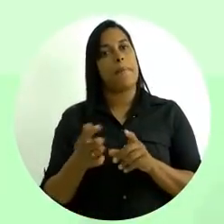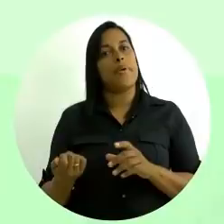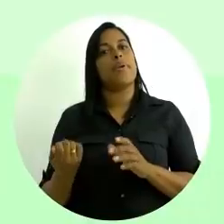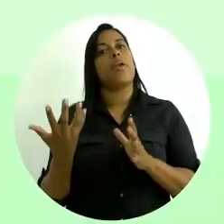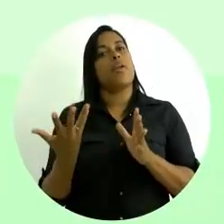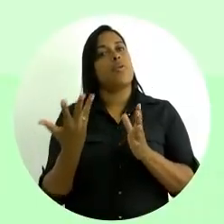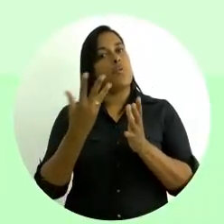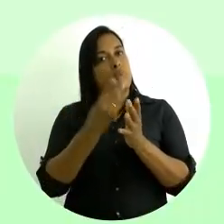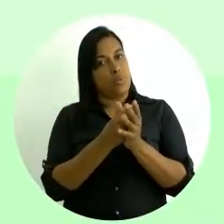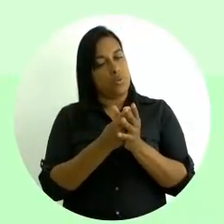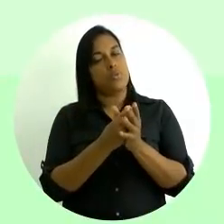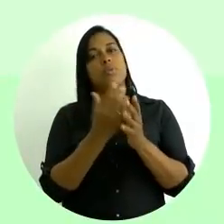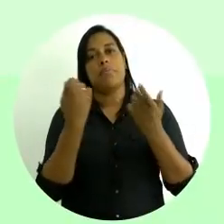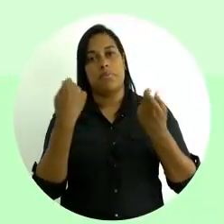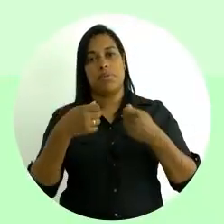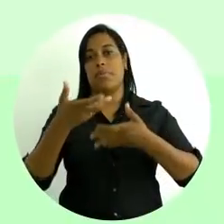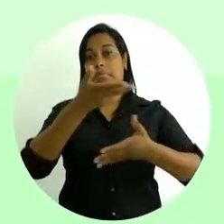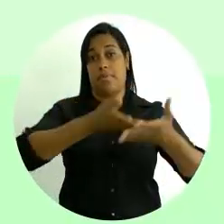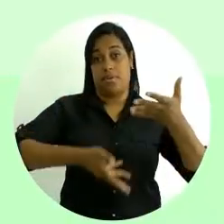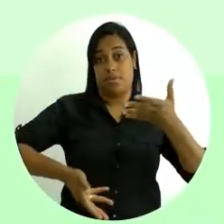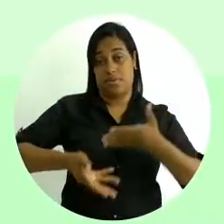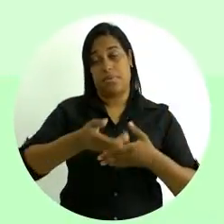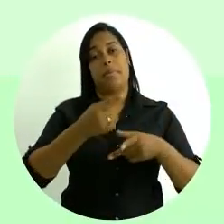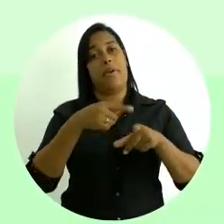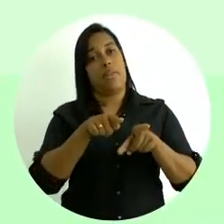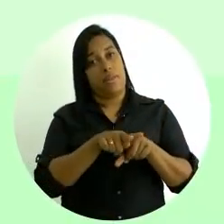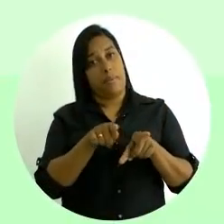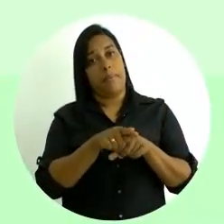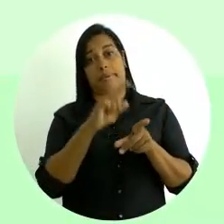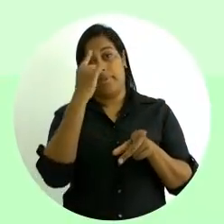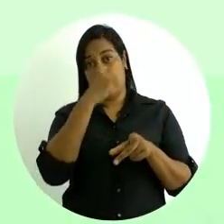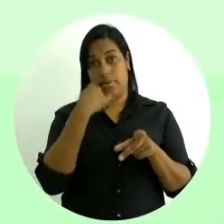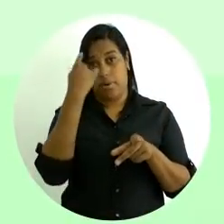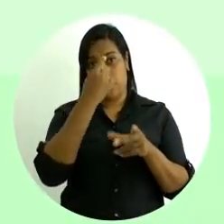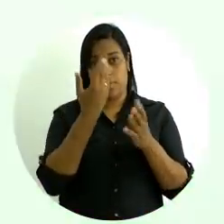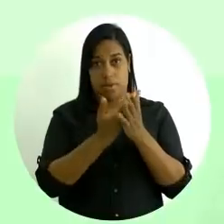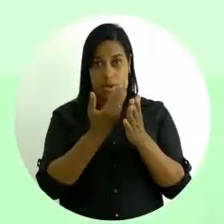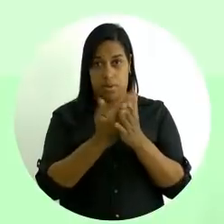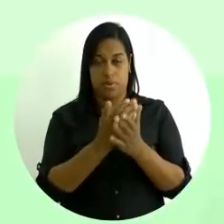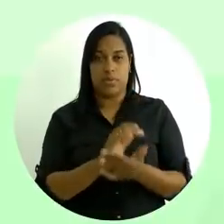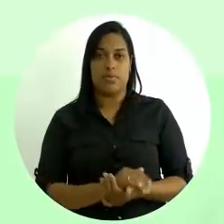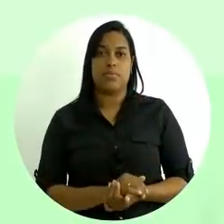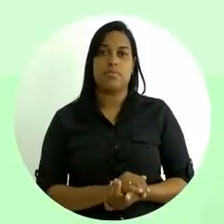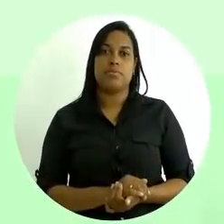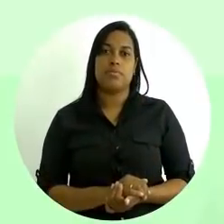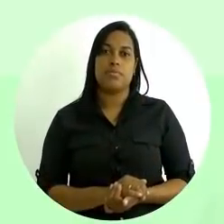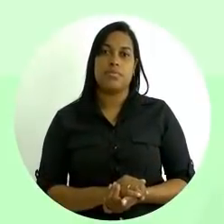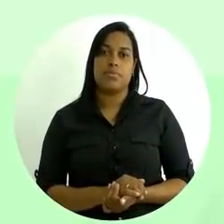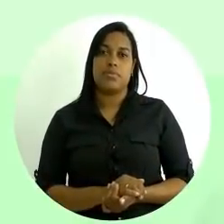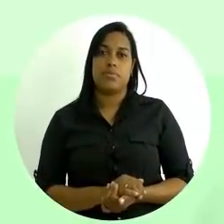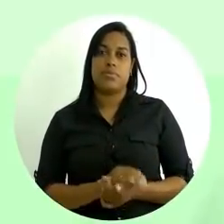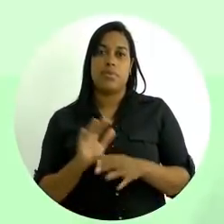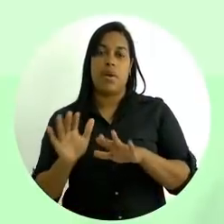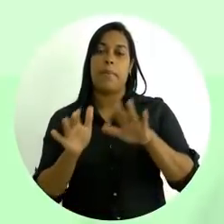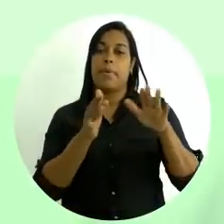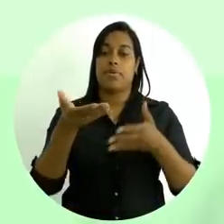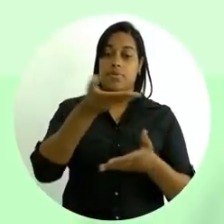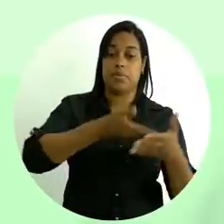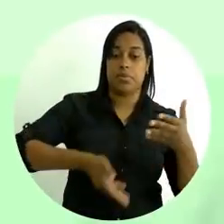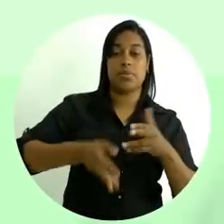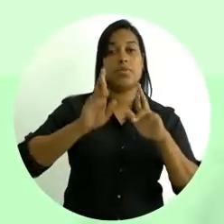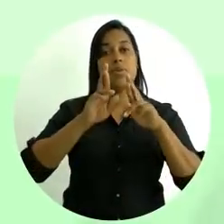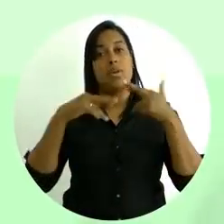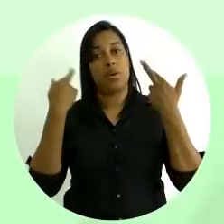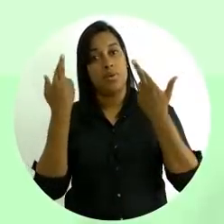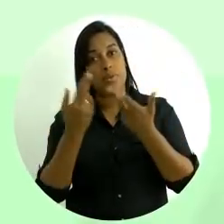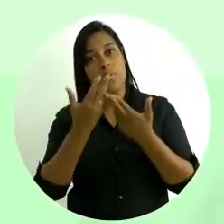está incluído e ele precisa participar dessa formação, está dentro da hora-aula. Bom, participação em